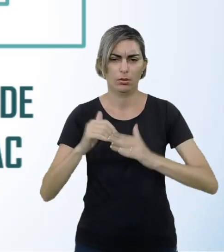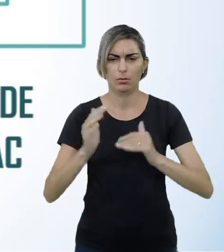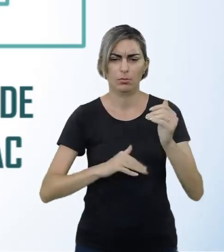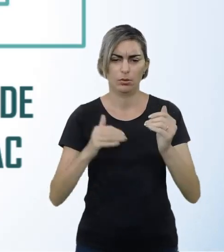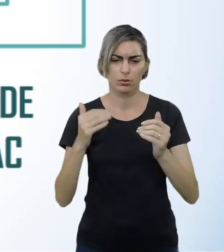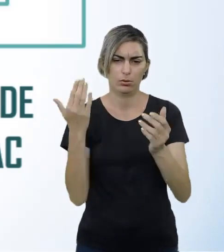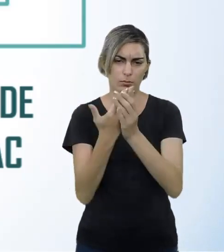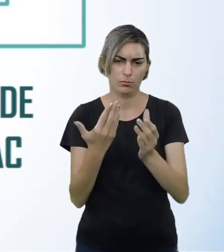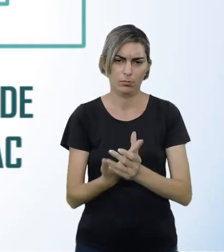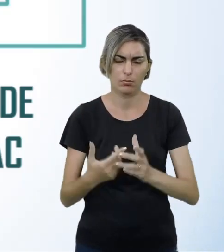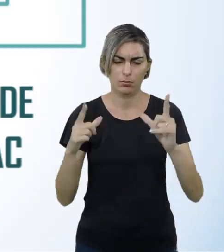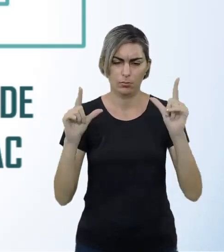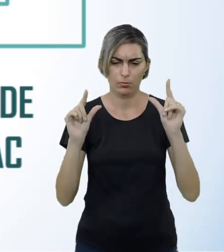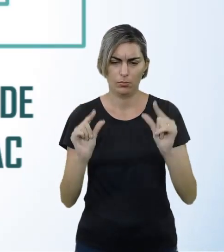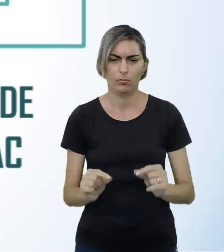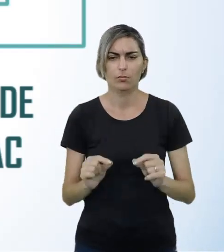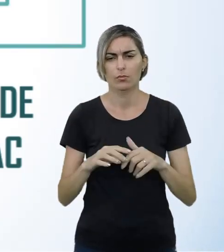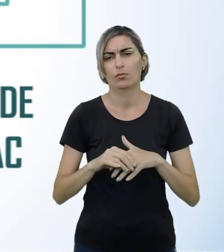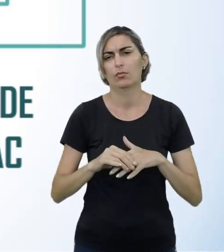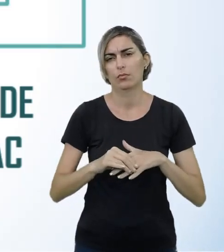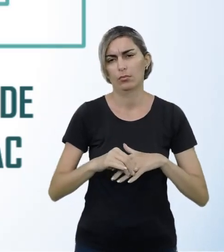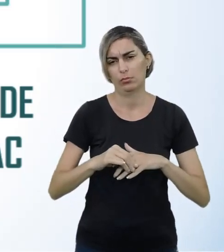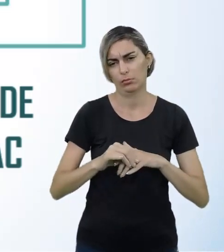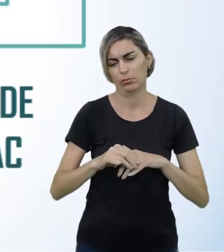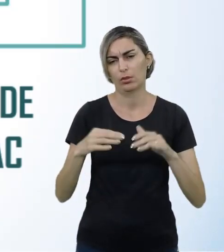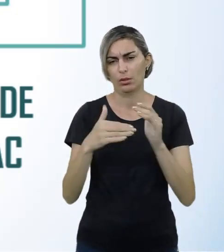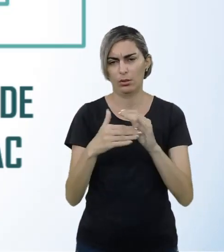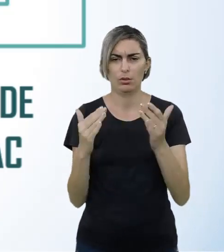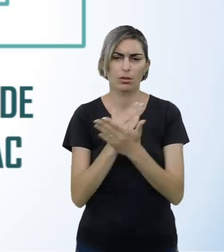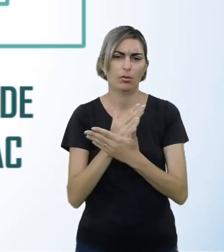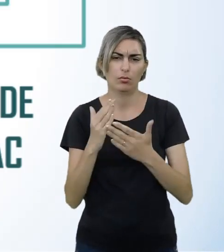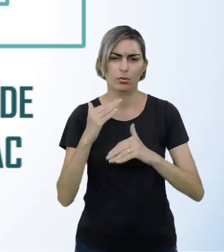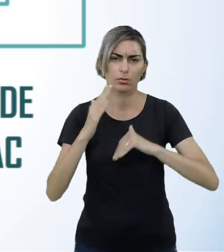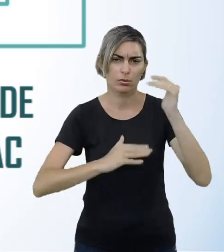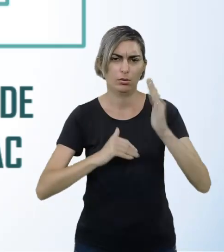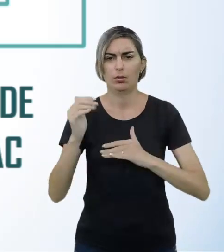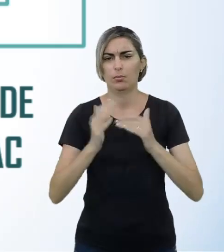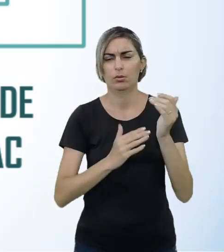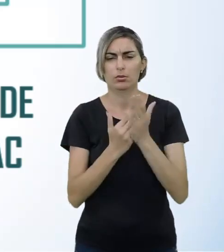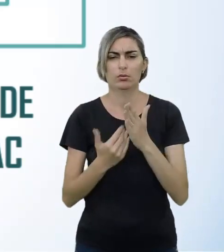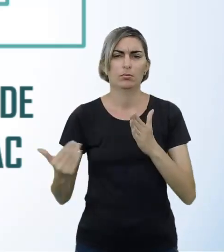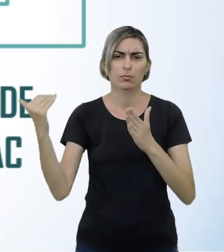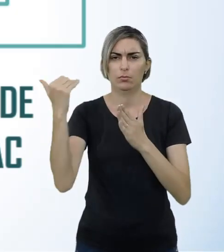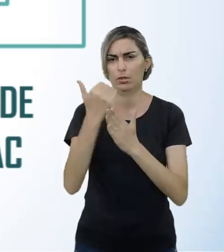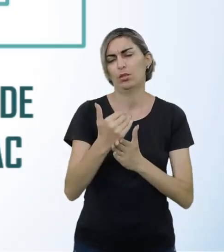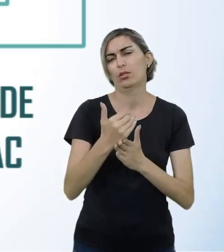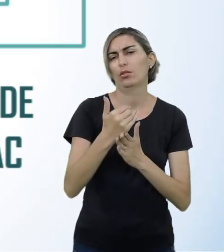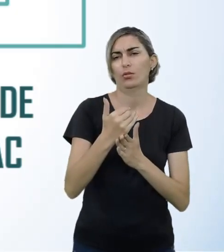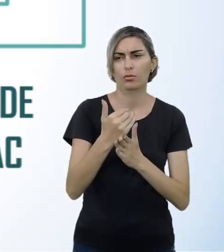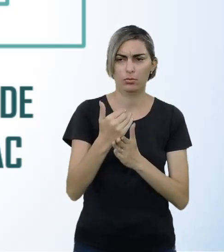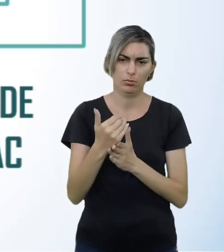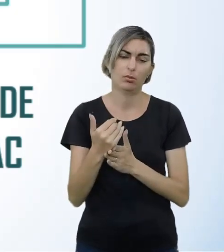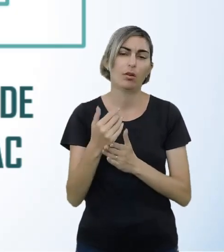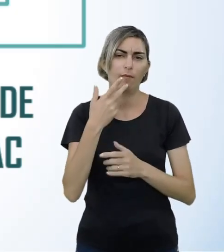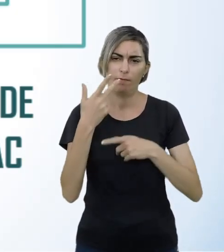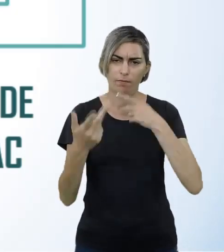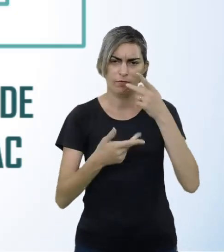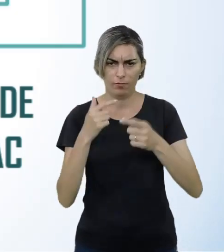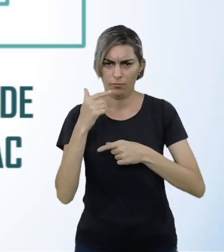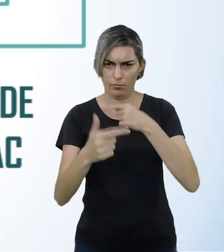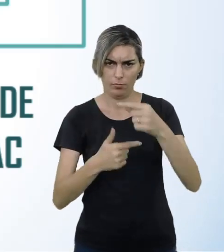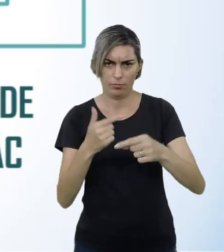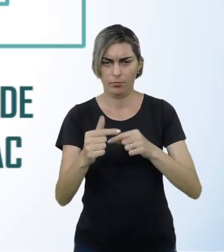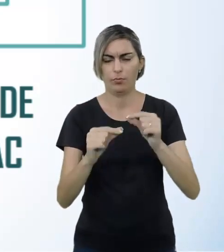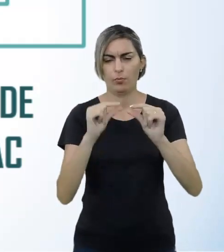de processamento menor, como é o caso do Arduino Uno, até algumas placas com a capacidade de processamento maior, como o Arduino Mega, o Arduino Dui, que a gente vai falar daqui a